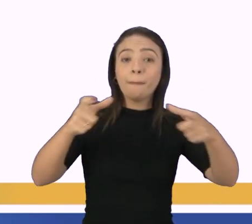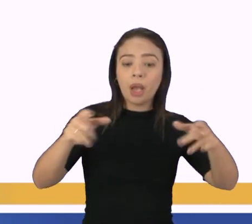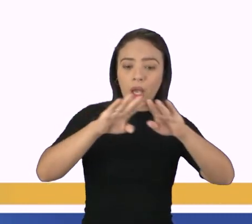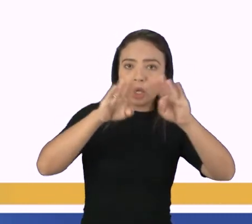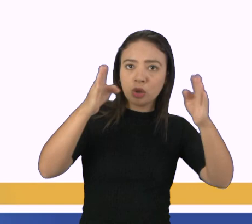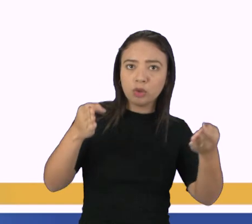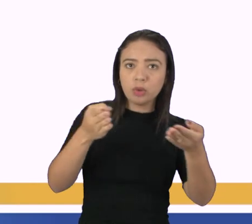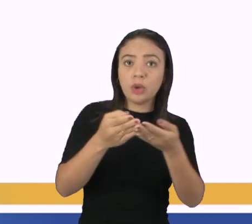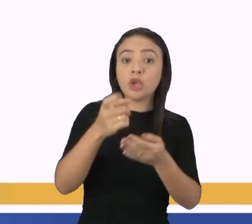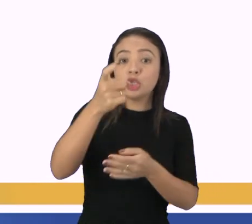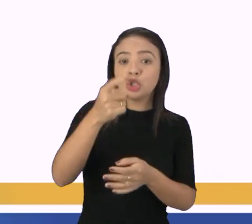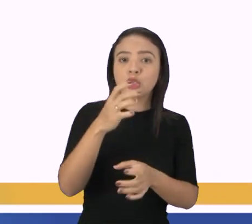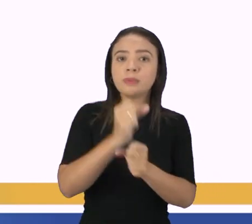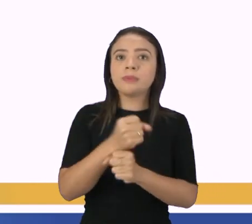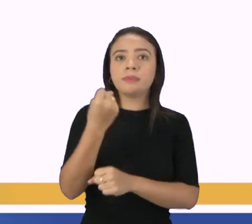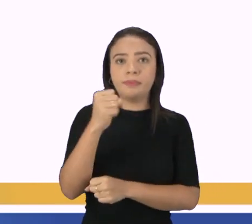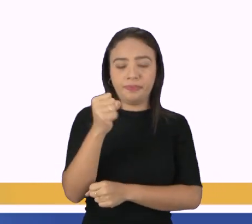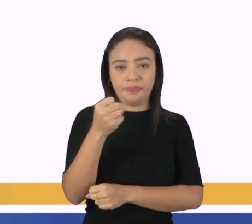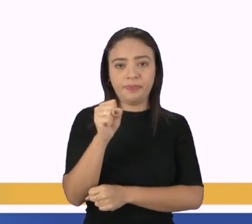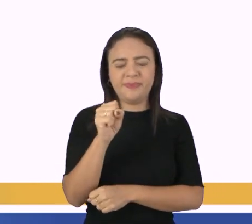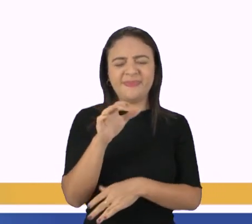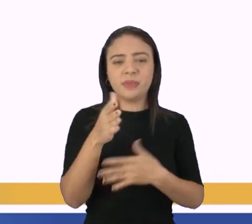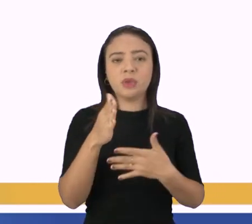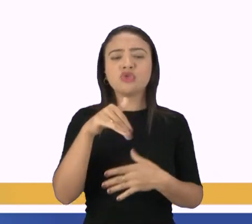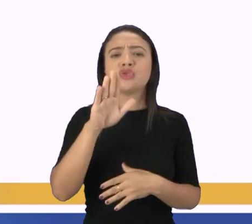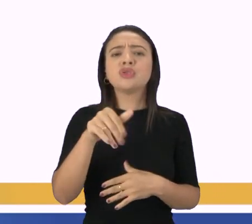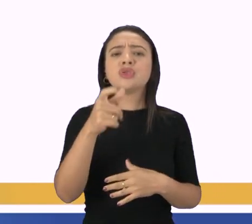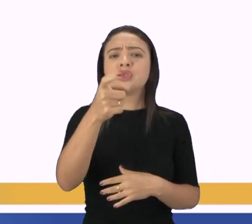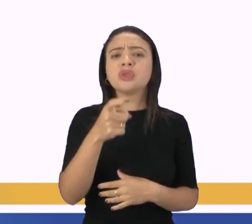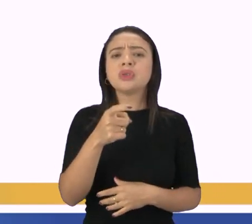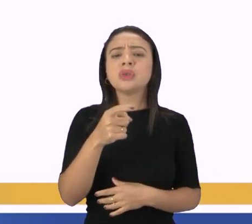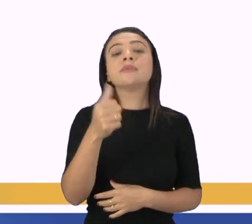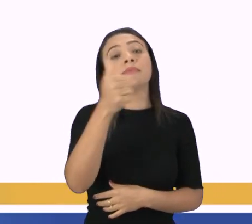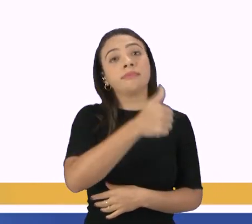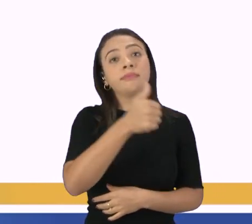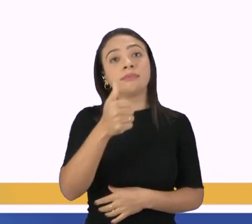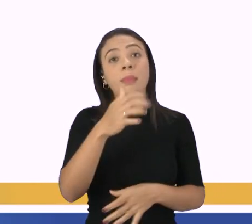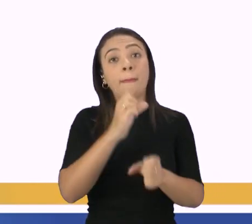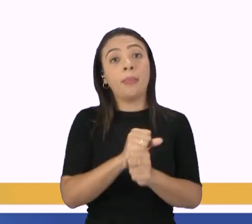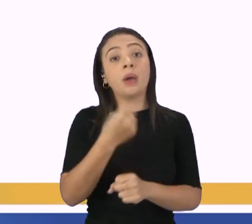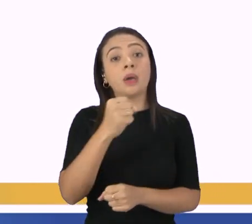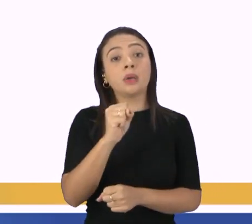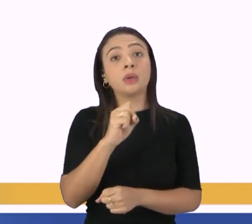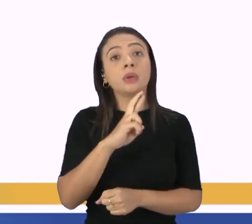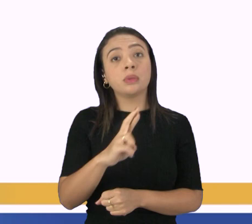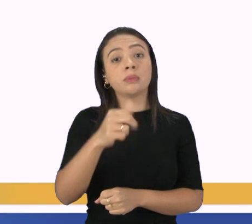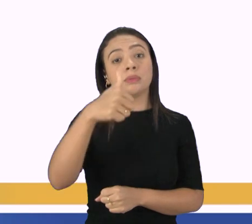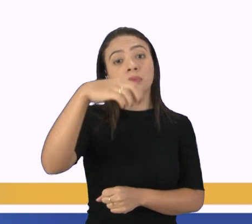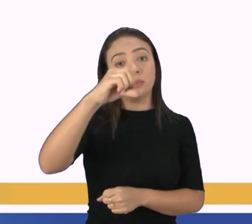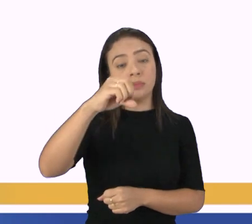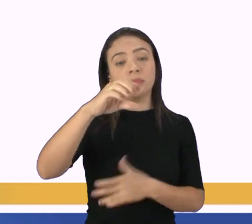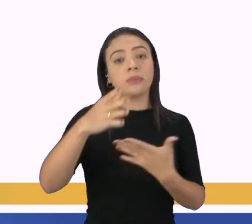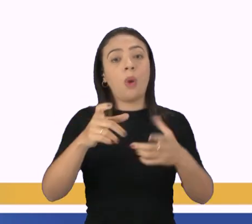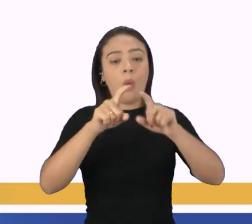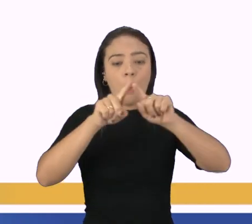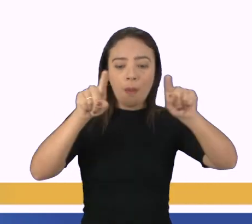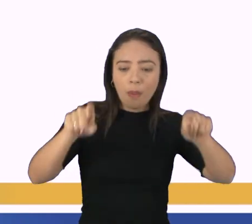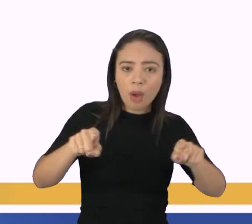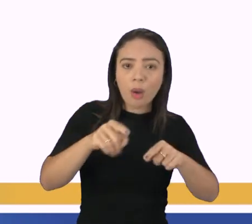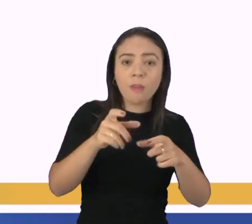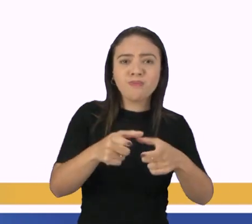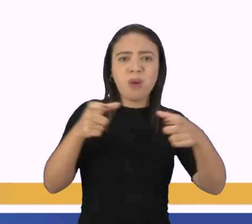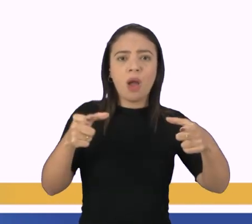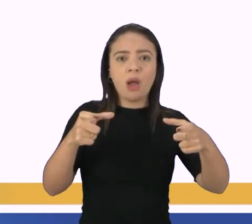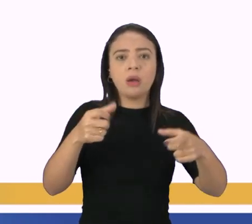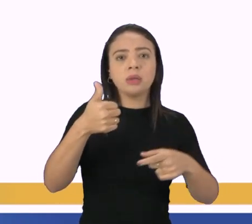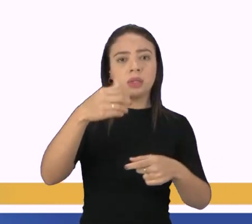mais 8. Então, quem é o x? O x é 11, mais 8, 19. Então, o pacote maior, 19